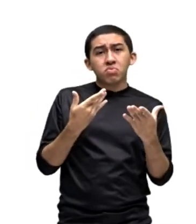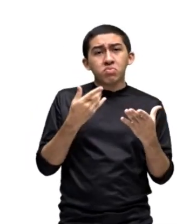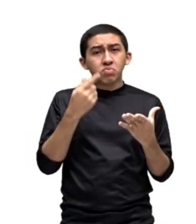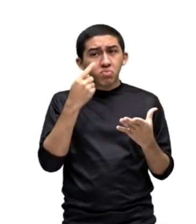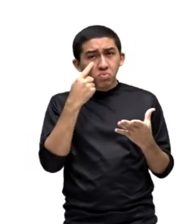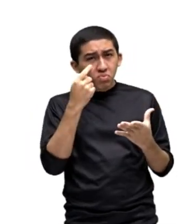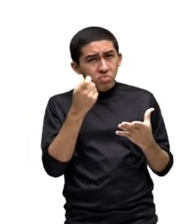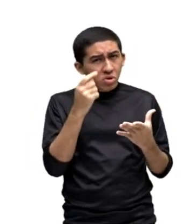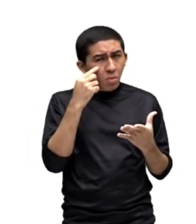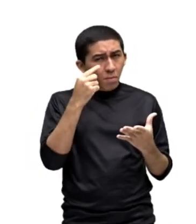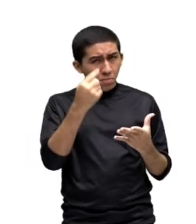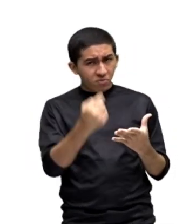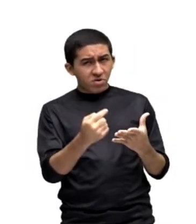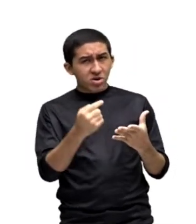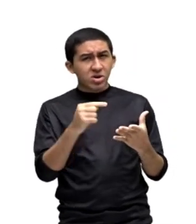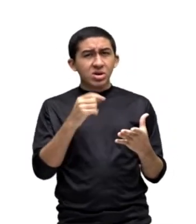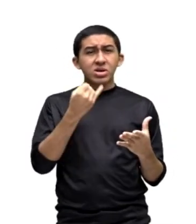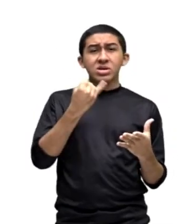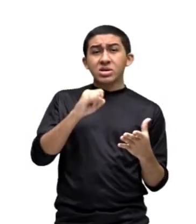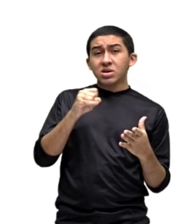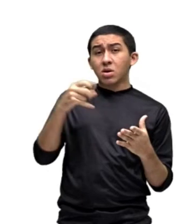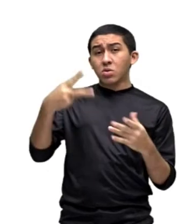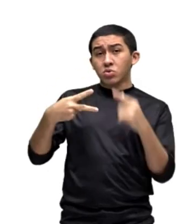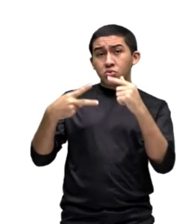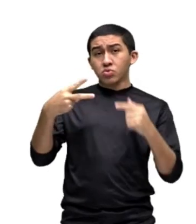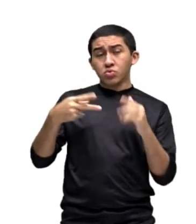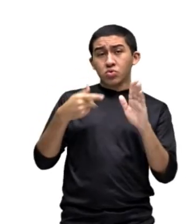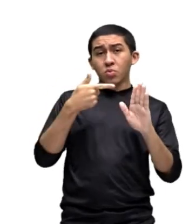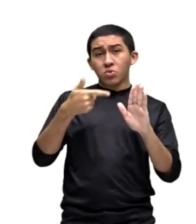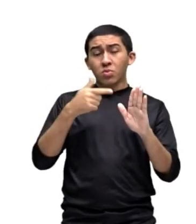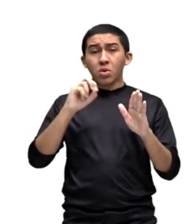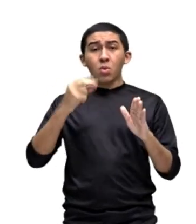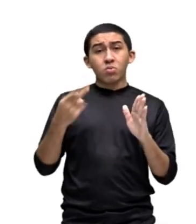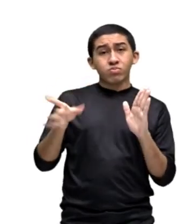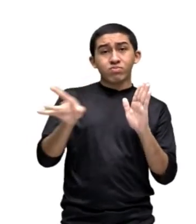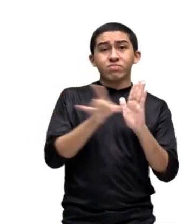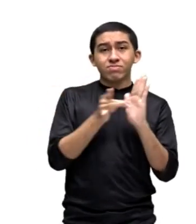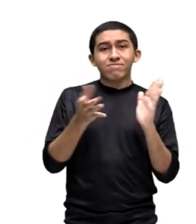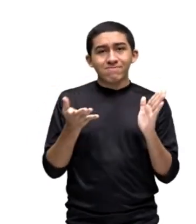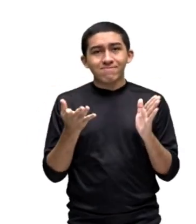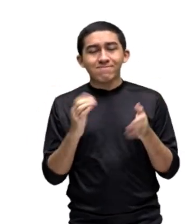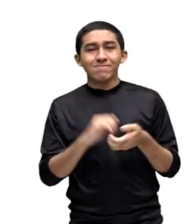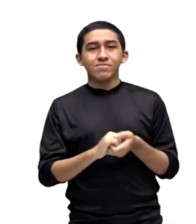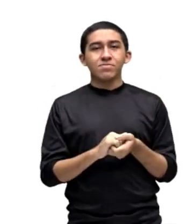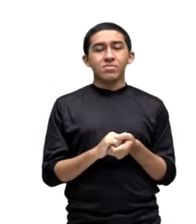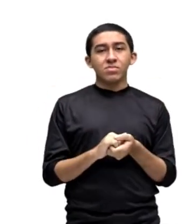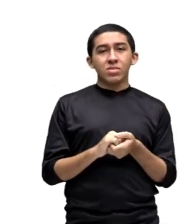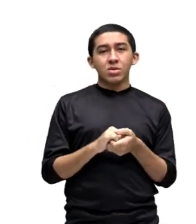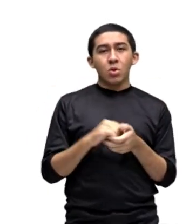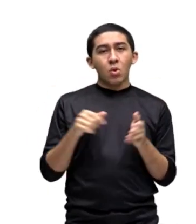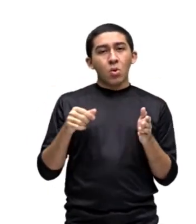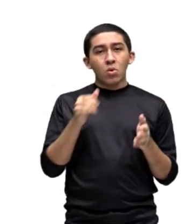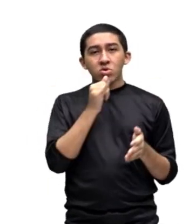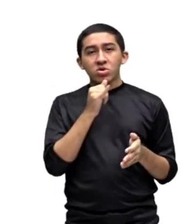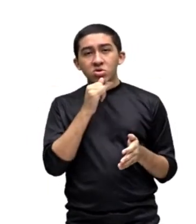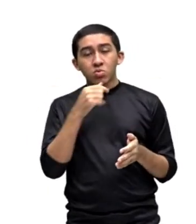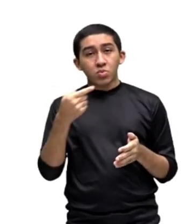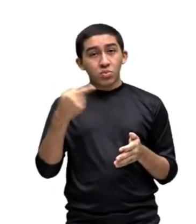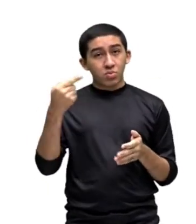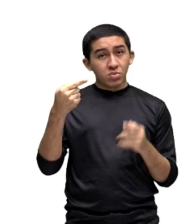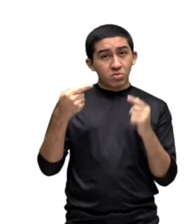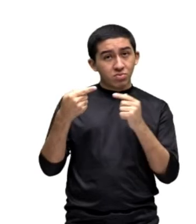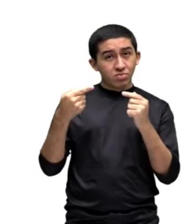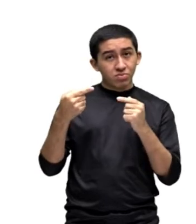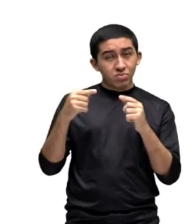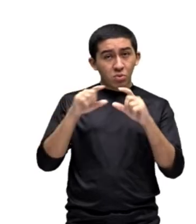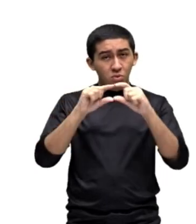possa dizer se é uma prosopopeia ou se é uma ironia, ok? Então, ali, o nosso primeiro exemplo contava com esse pequeno